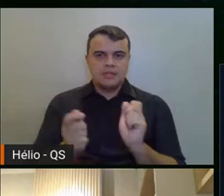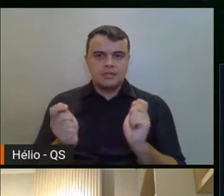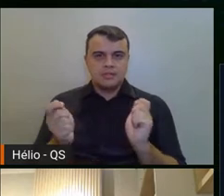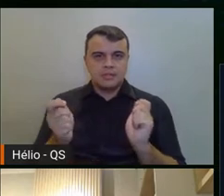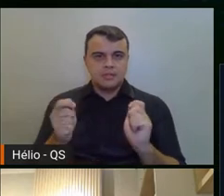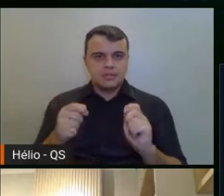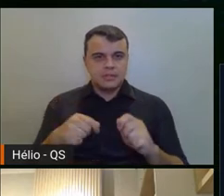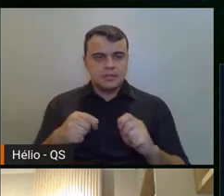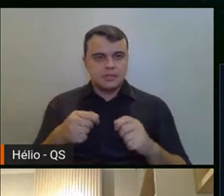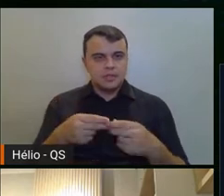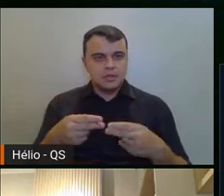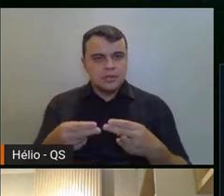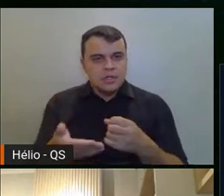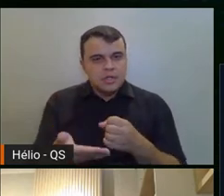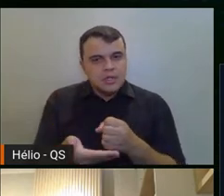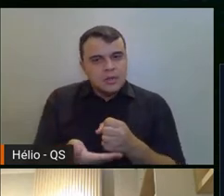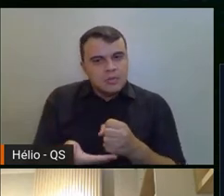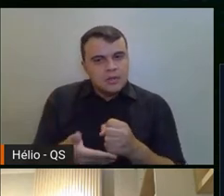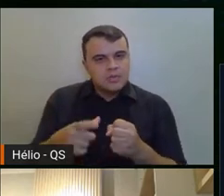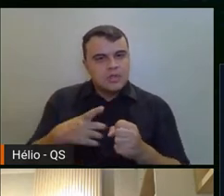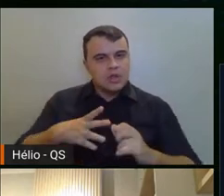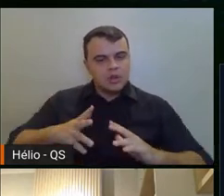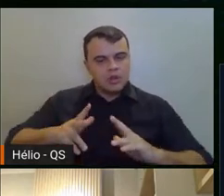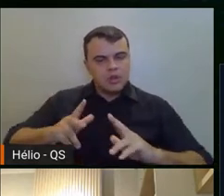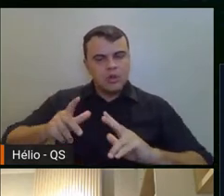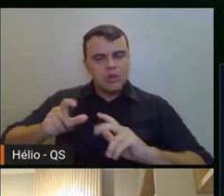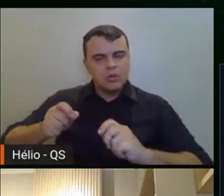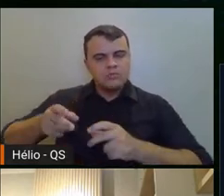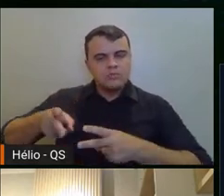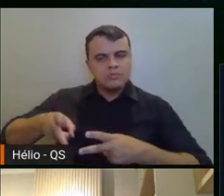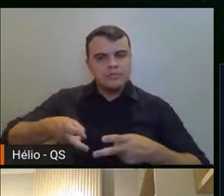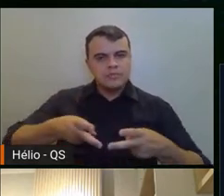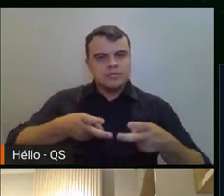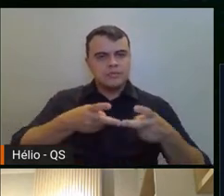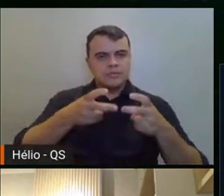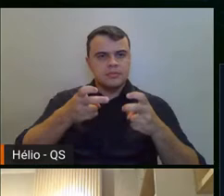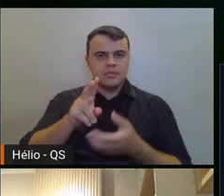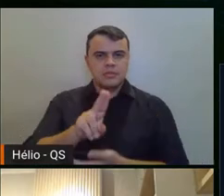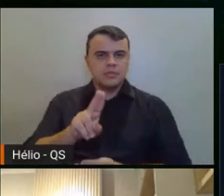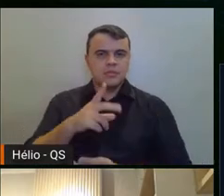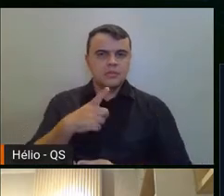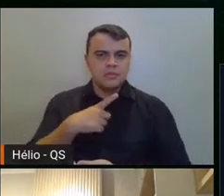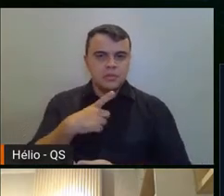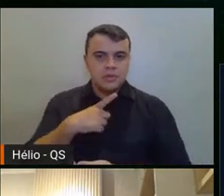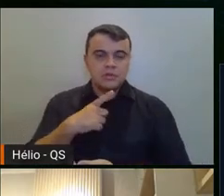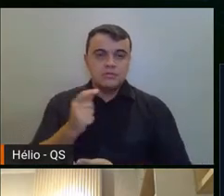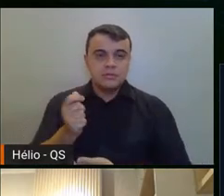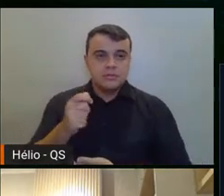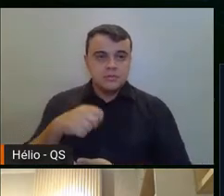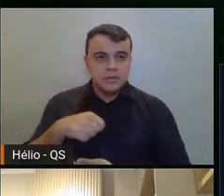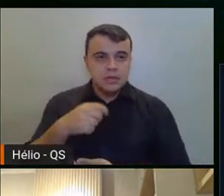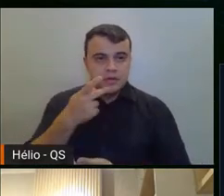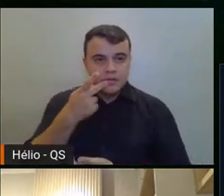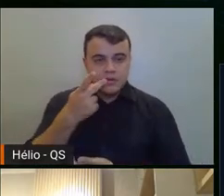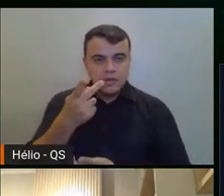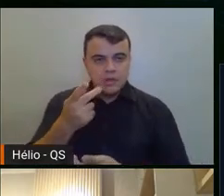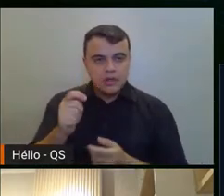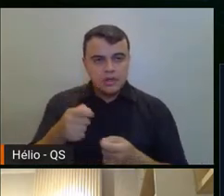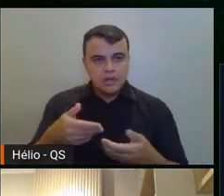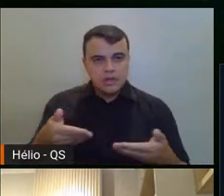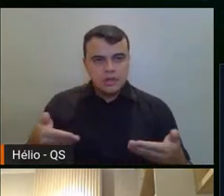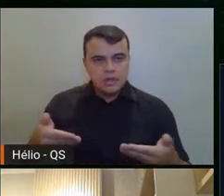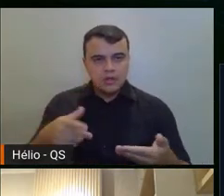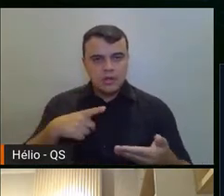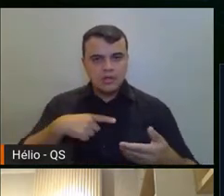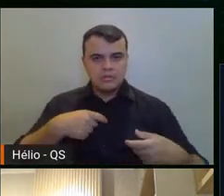né como os elementos essenciais que Todas aquelas Abstrações das soluções em nuvem utilizam funcionam então às vezes surge alguma coisa ali